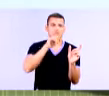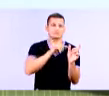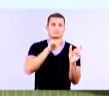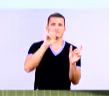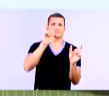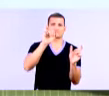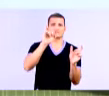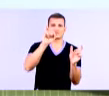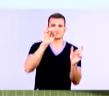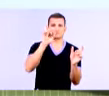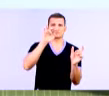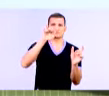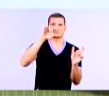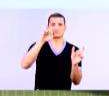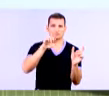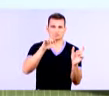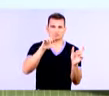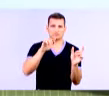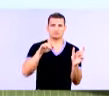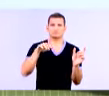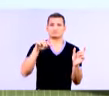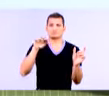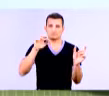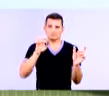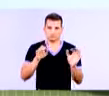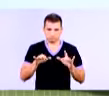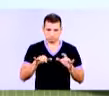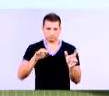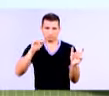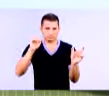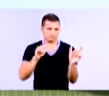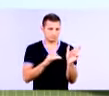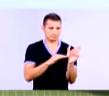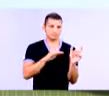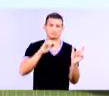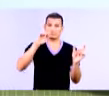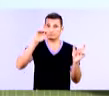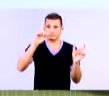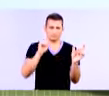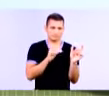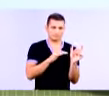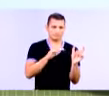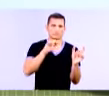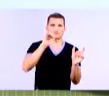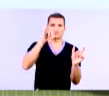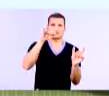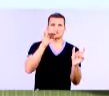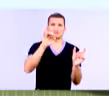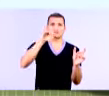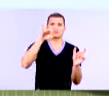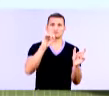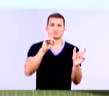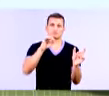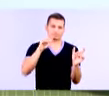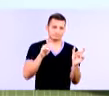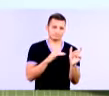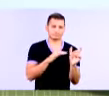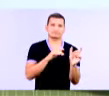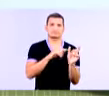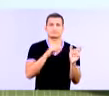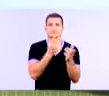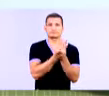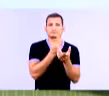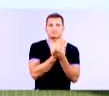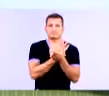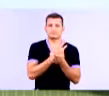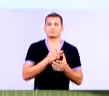fazer isso, mas você teria que transformar aquele número, fazer um casting, né? Fazer uma conversão daquele número para um texto ou um texto para um número. Mas